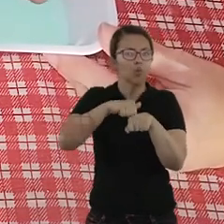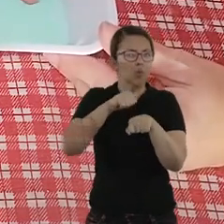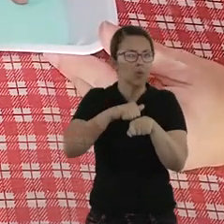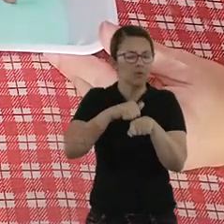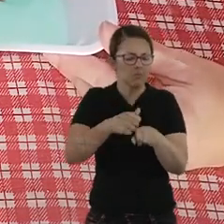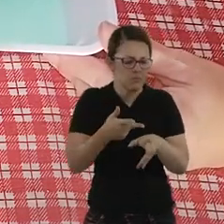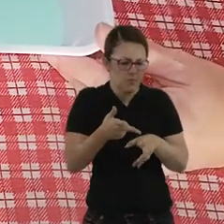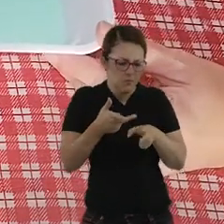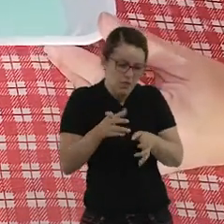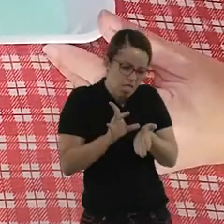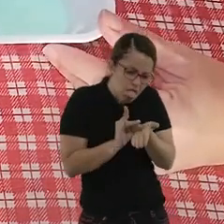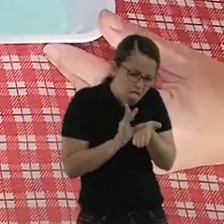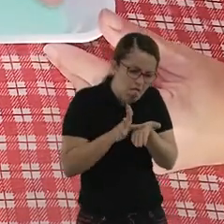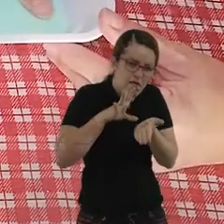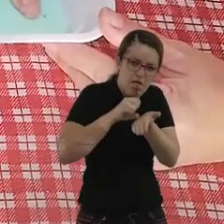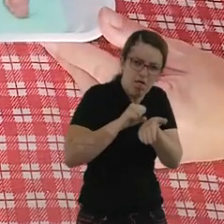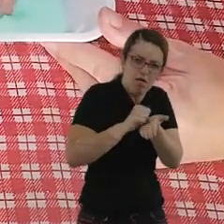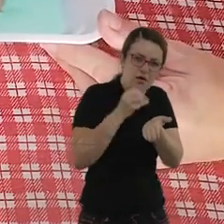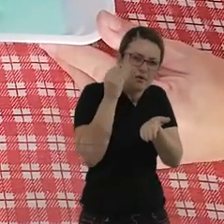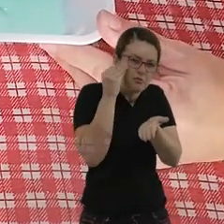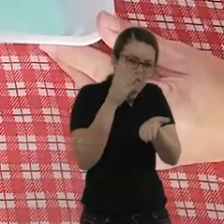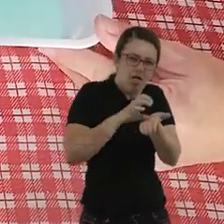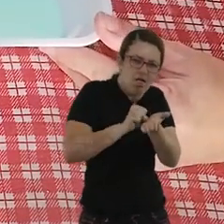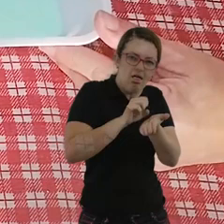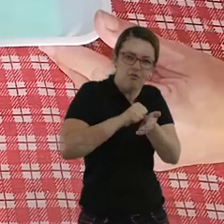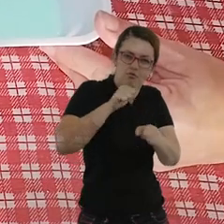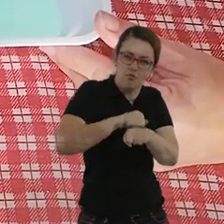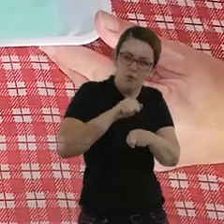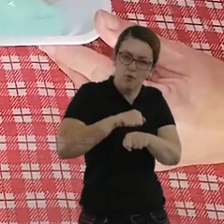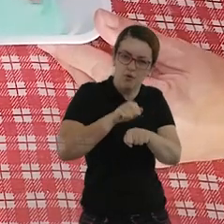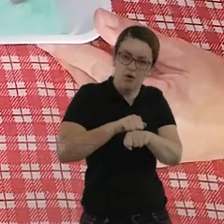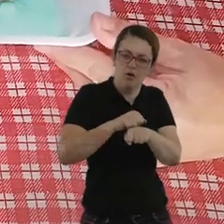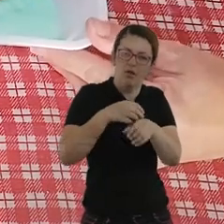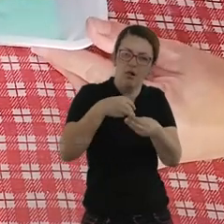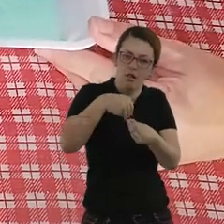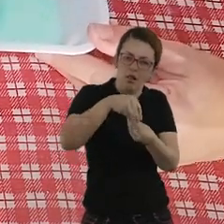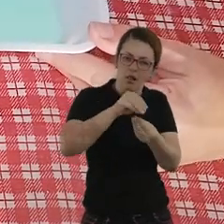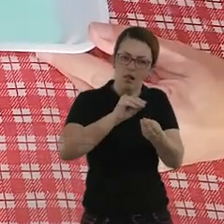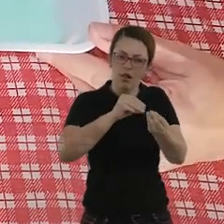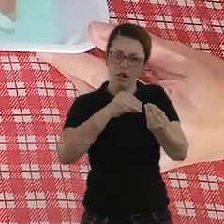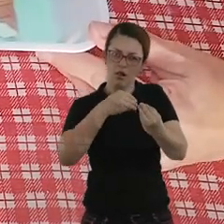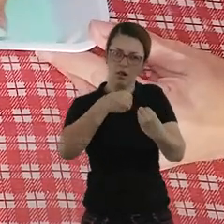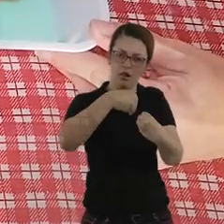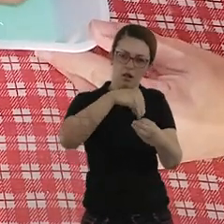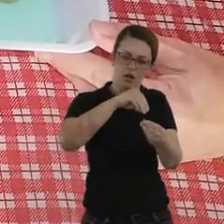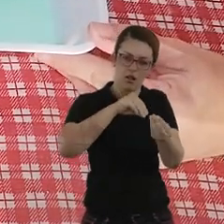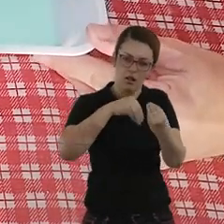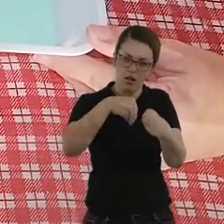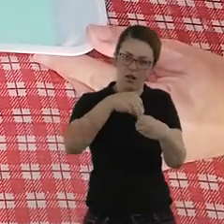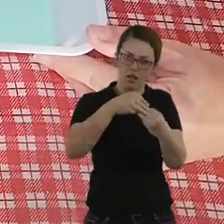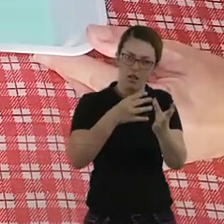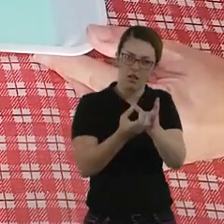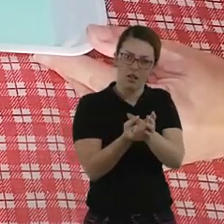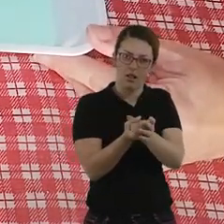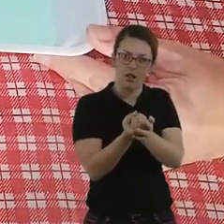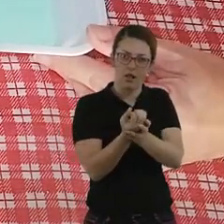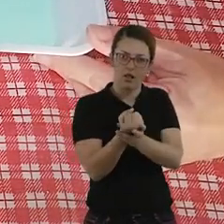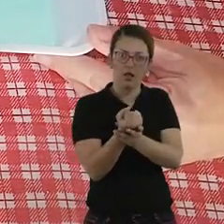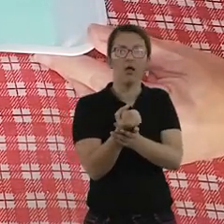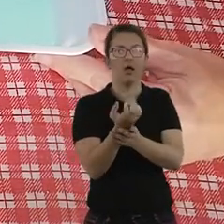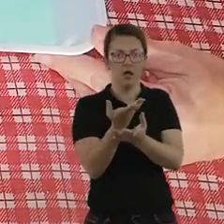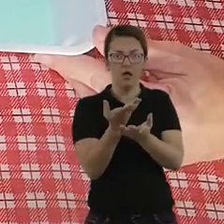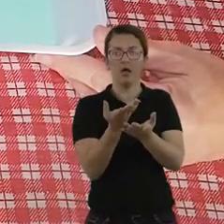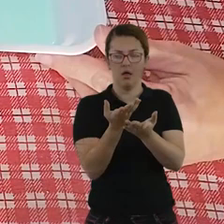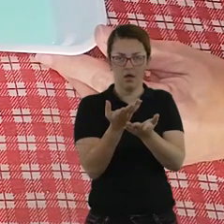dura. E aí a criança vai perceber, ela vai tentar pegar, tá dura, aí vai amolecendo e ao mesmo tempo escorre entre